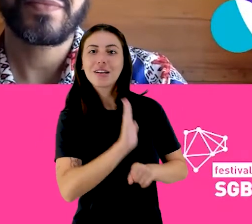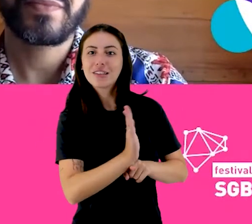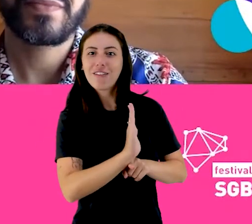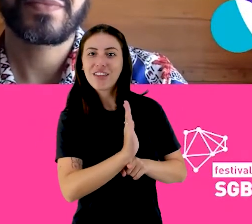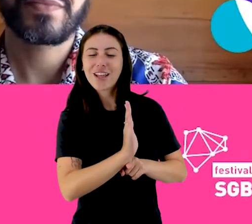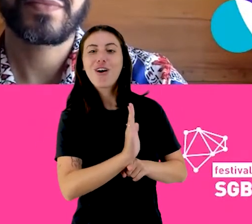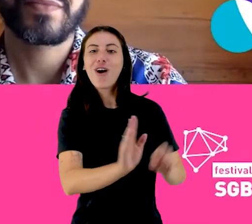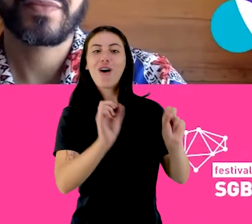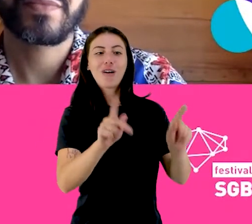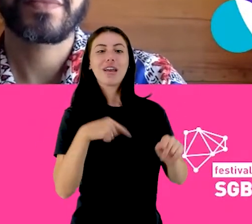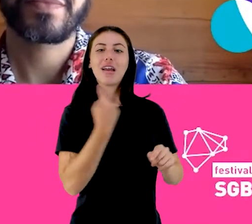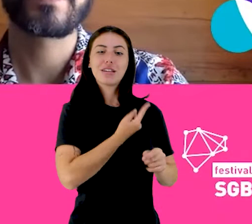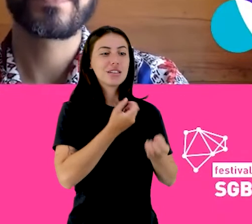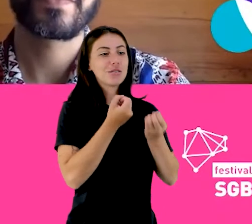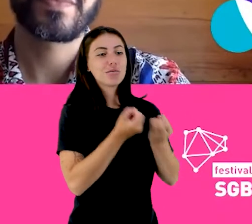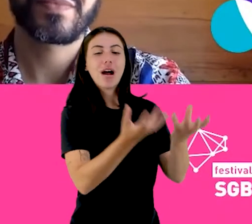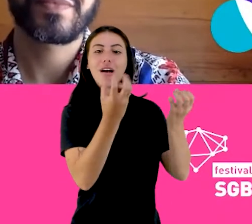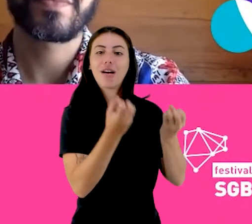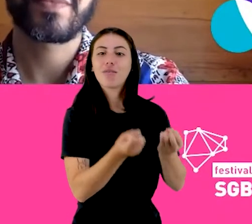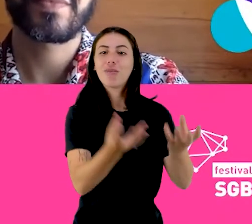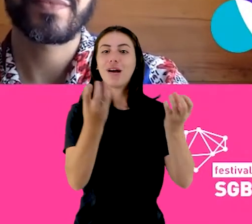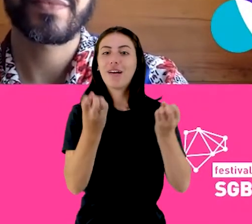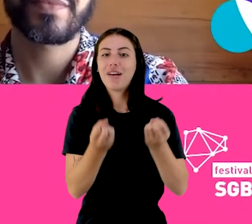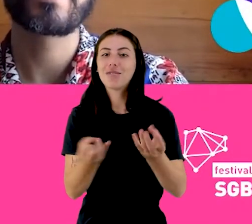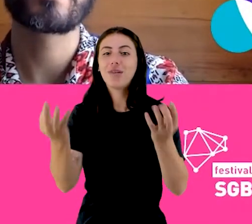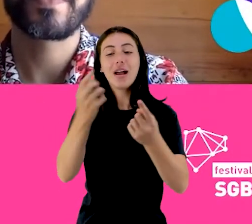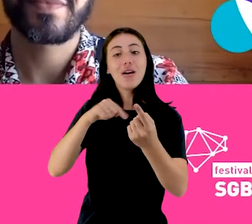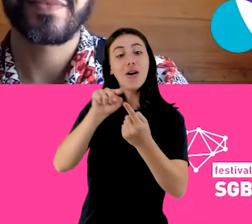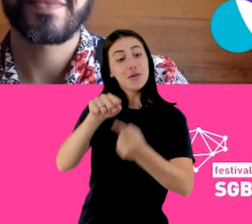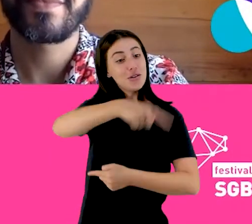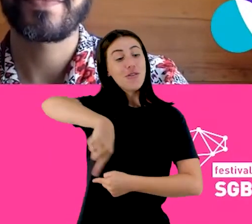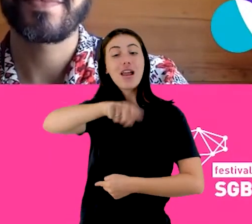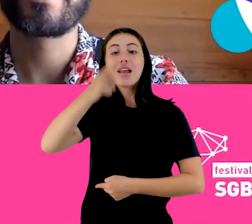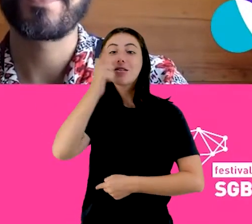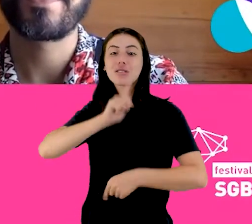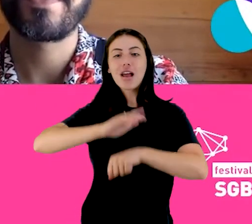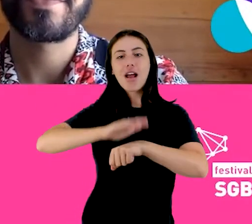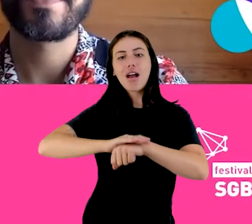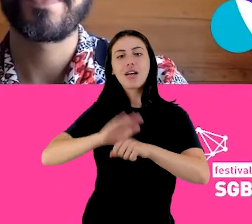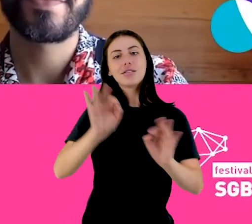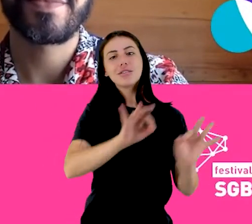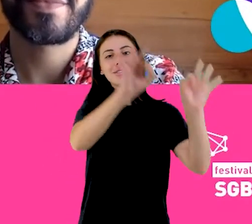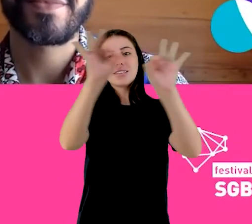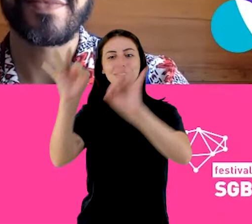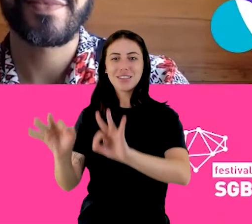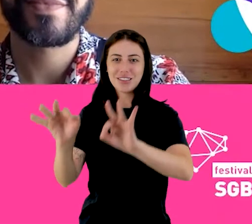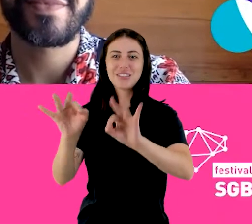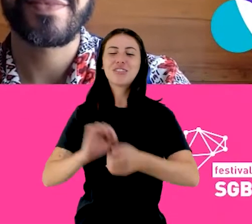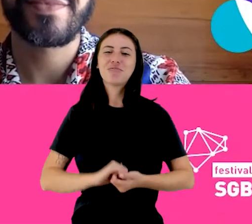ocupadas no Rio, em São Paulo, na Bahia, em Pernambuco. À medida que as pessoas iam conhecendo e